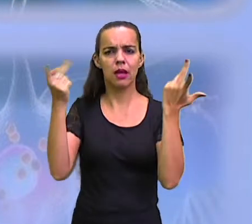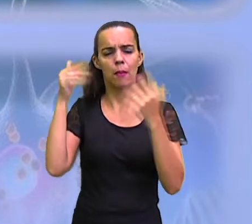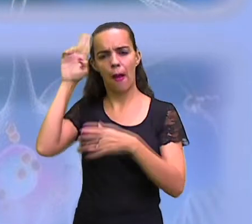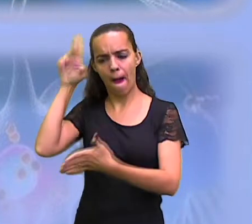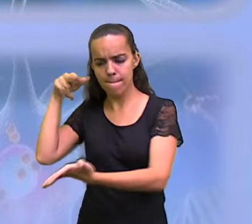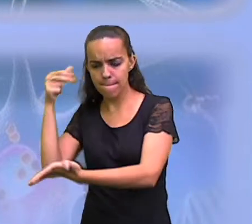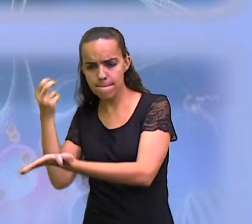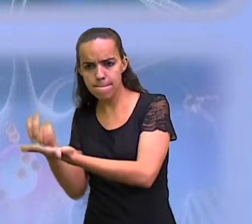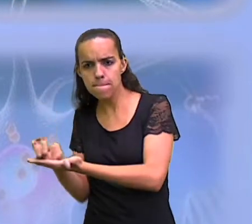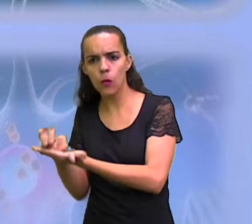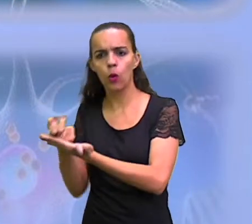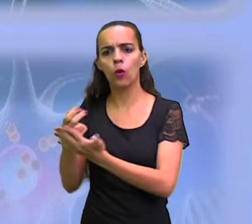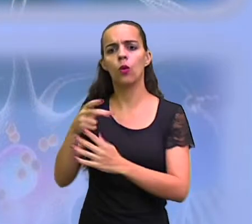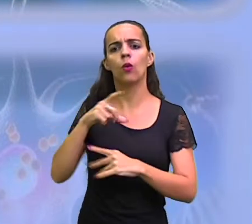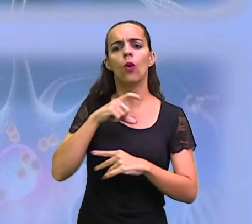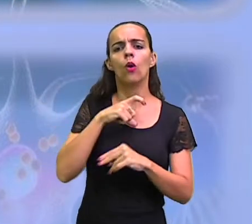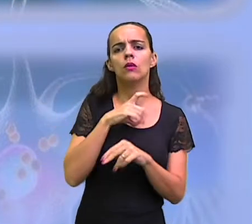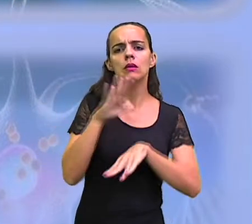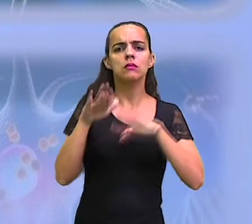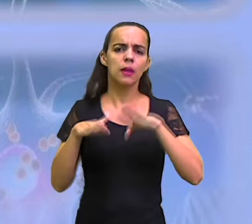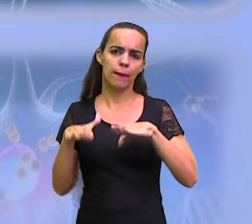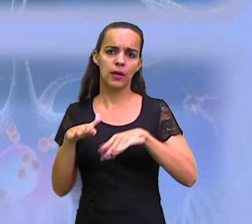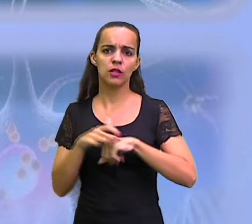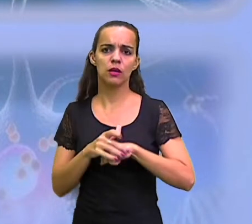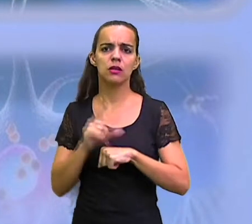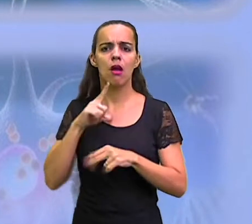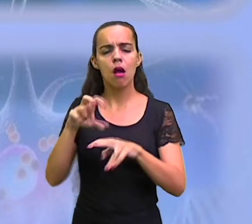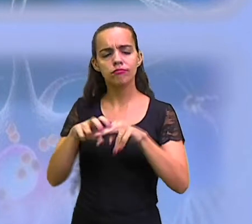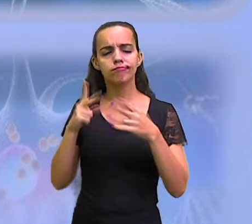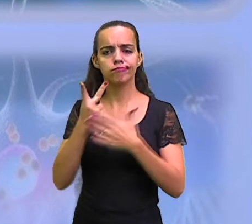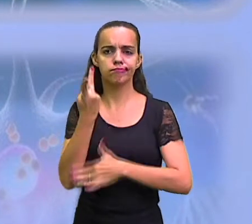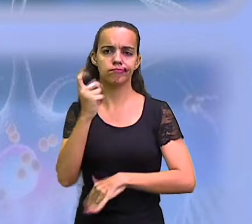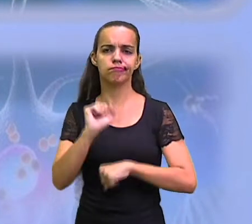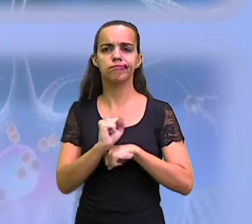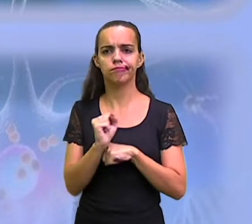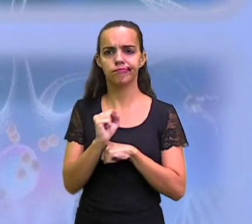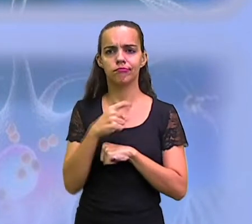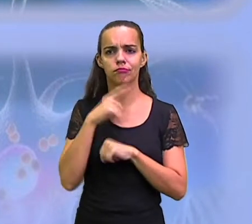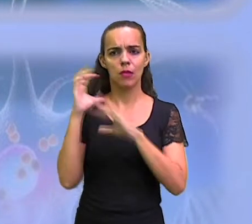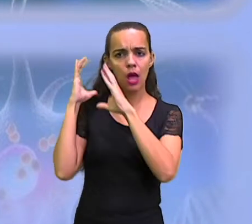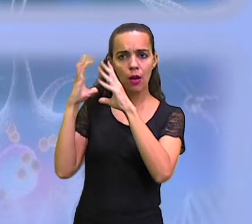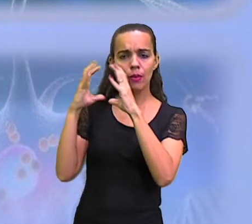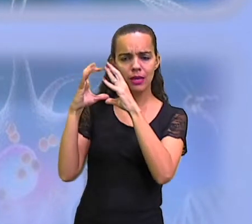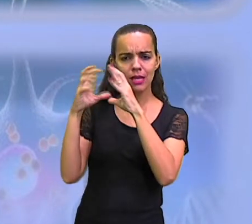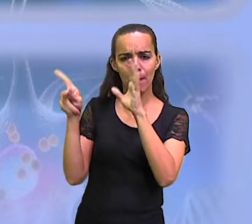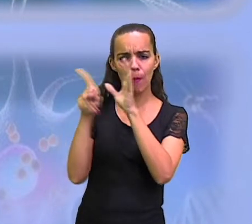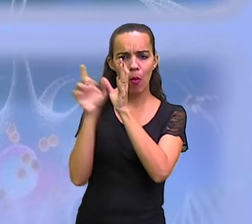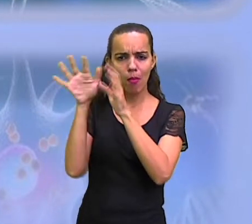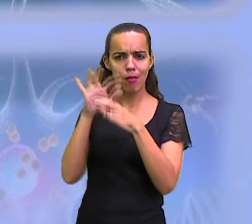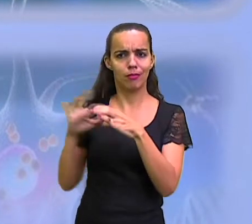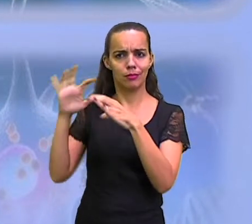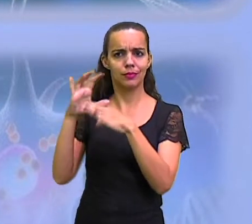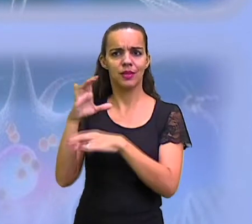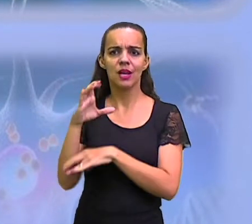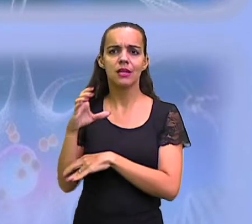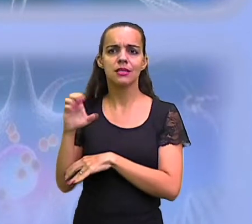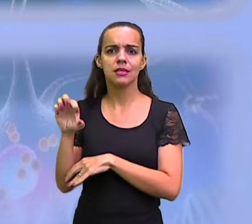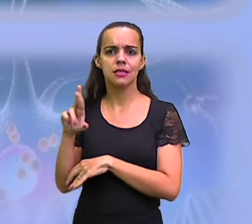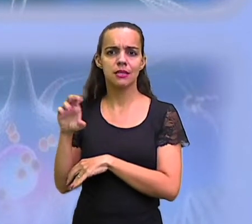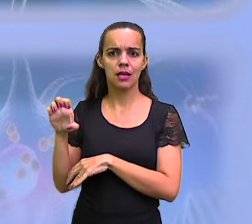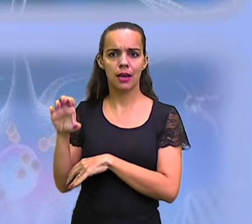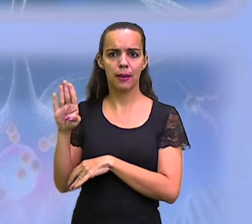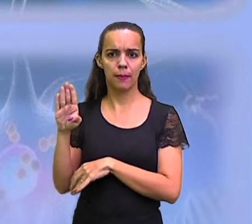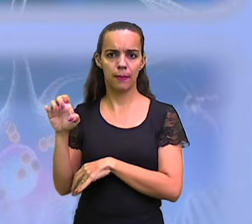cabeça, alguma coisa que lesou ali a região cerebral, até mesmo